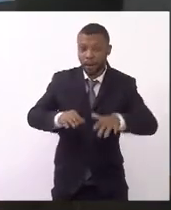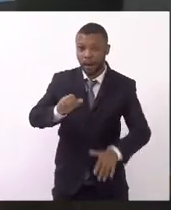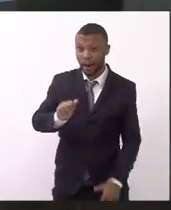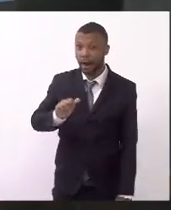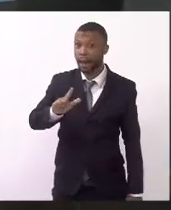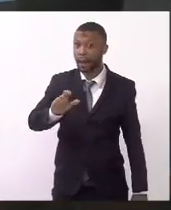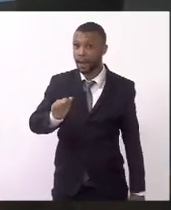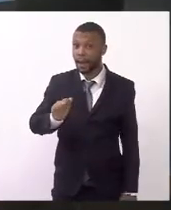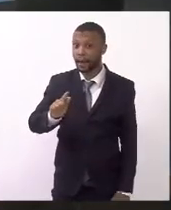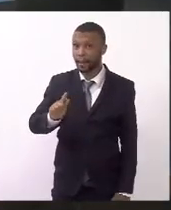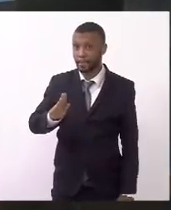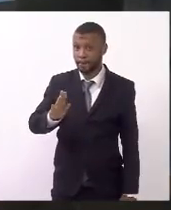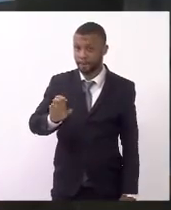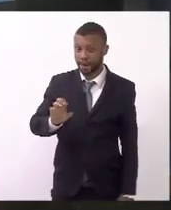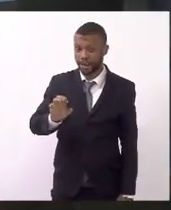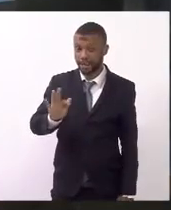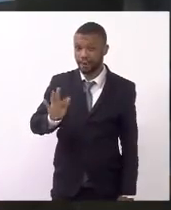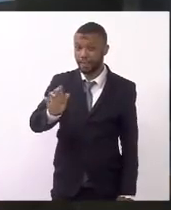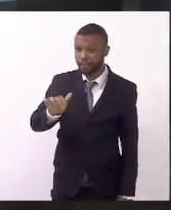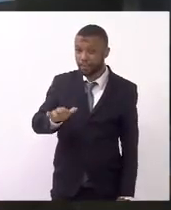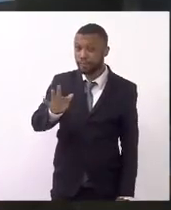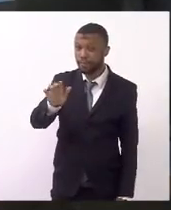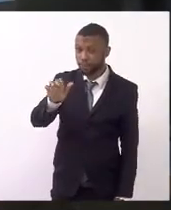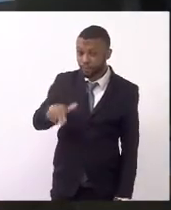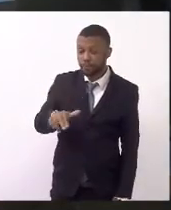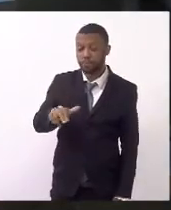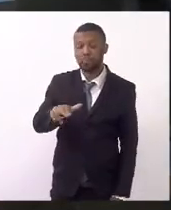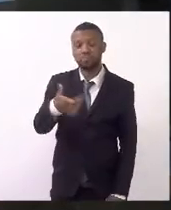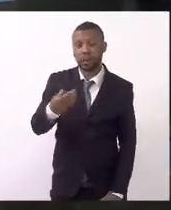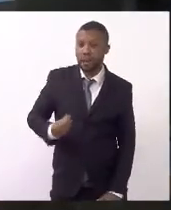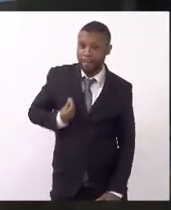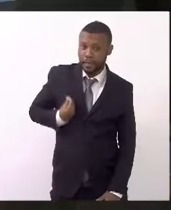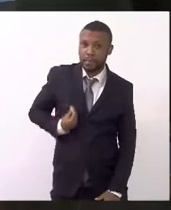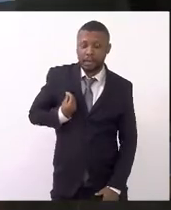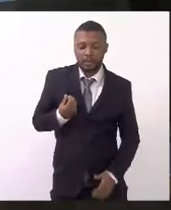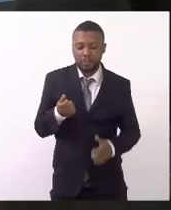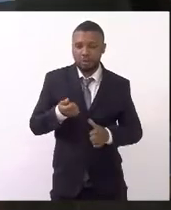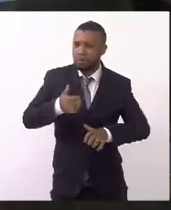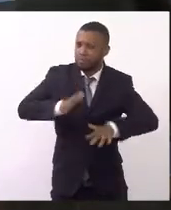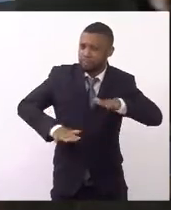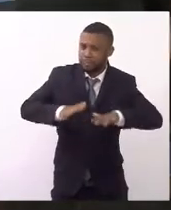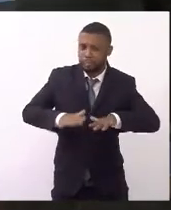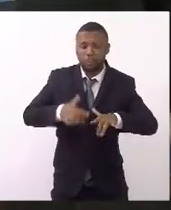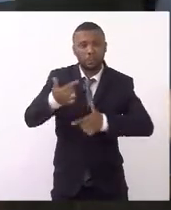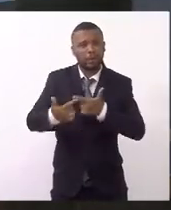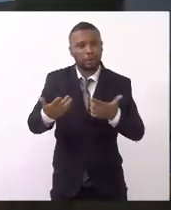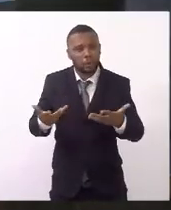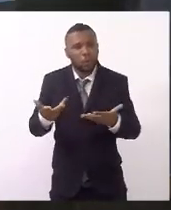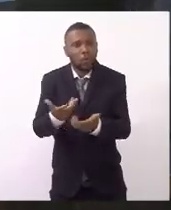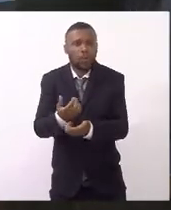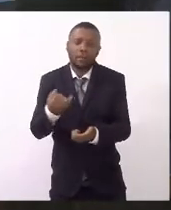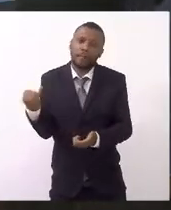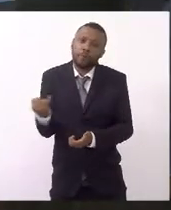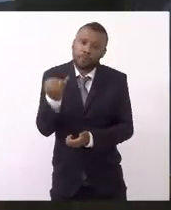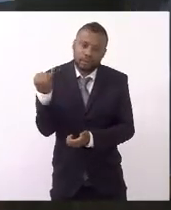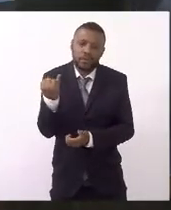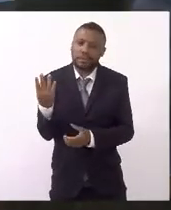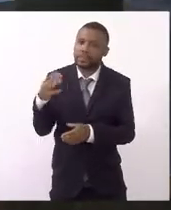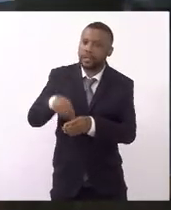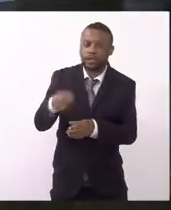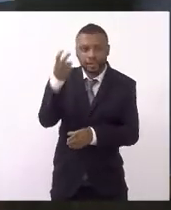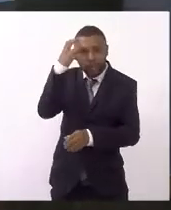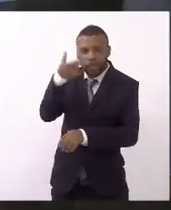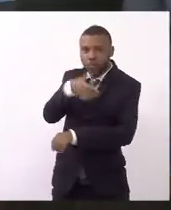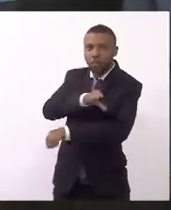um pela presença por ter feito um trabalho e faz um trabalho fundamental na nossa cultura